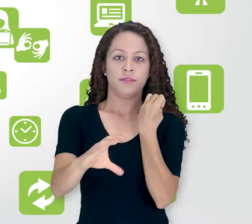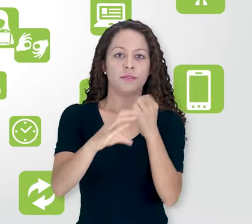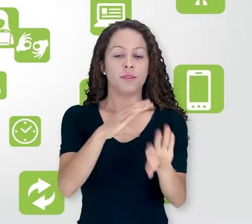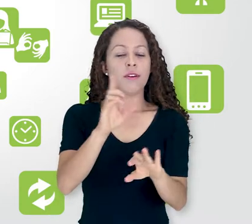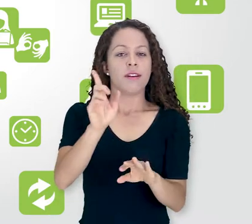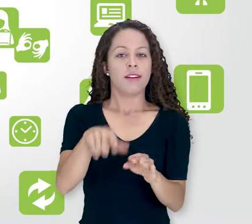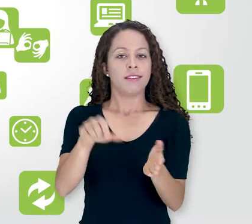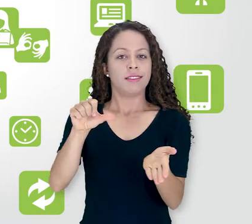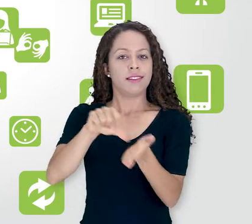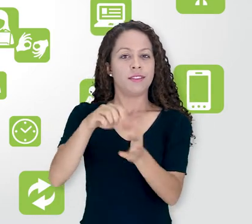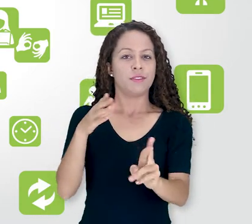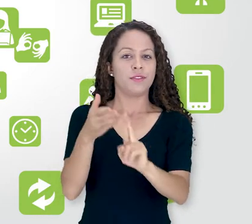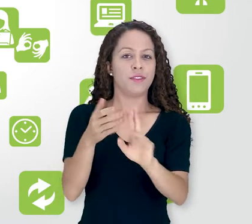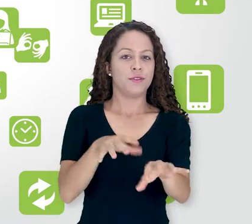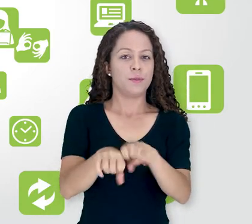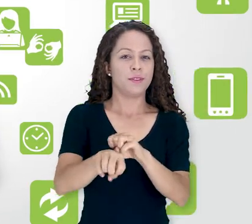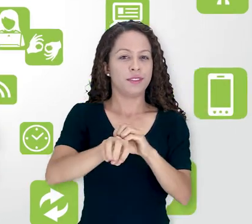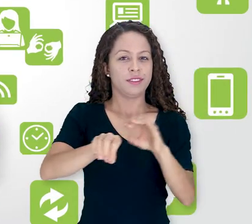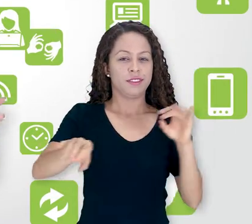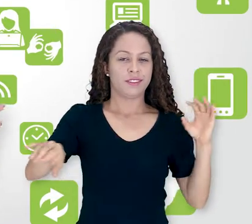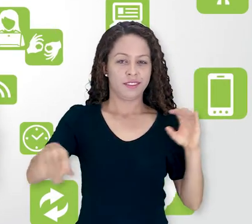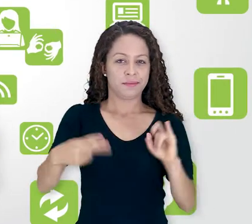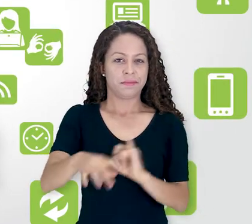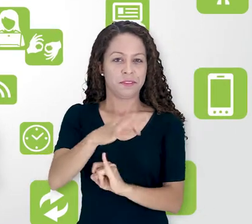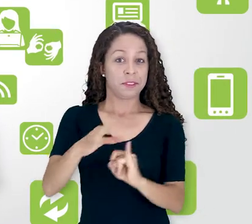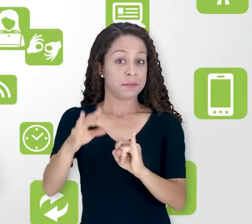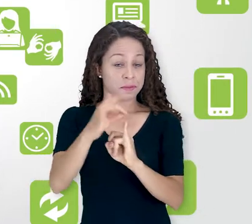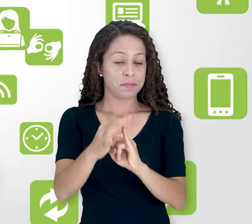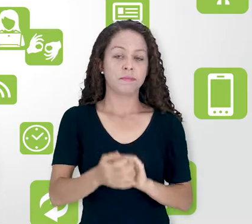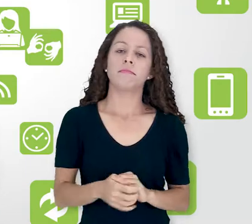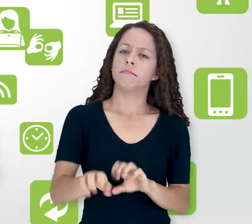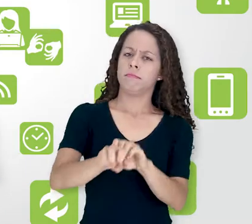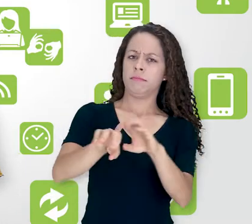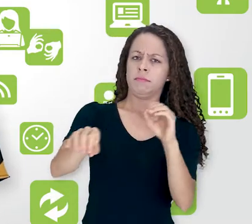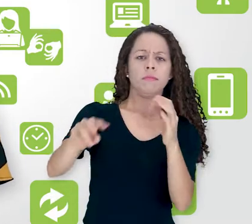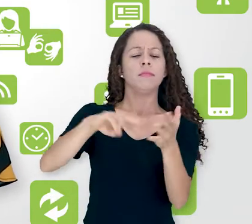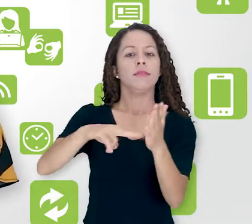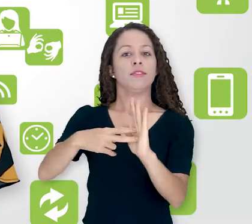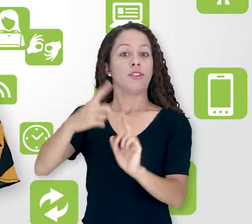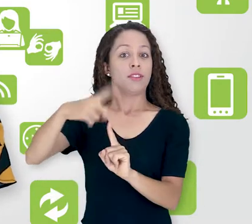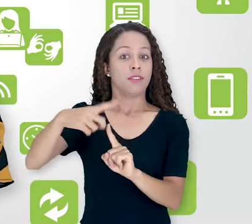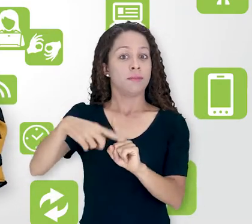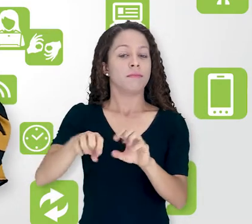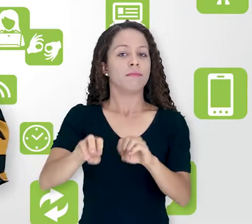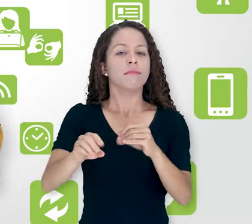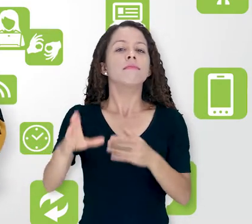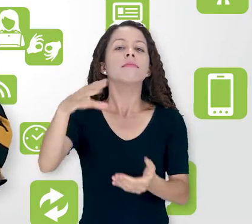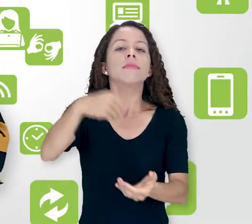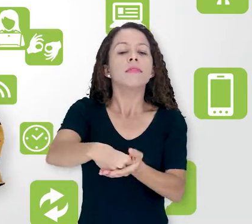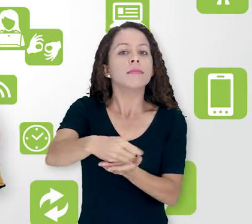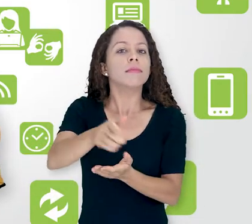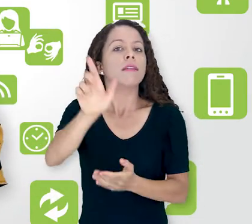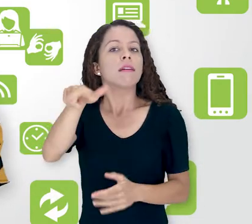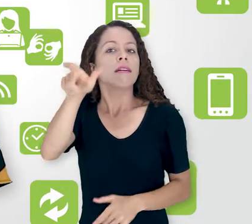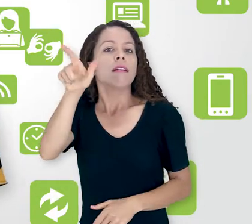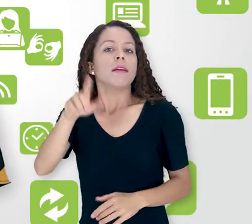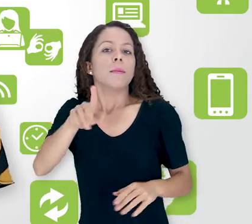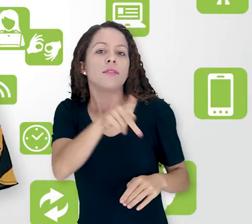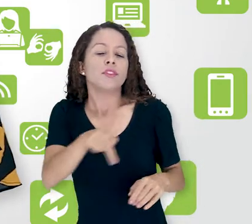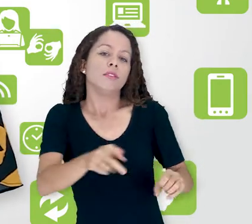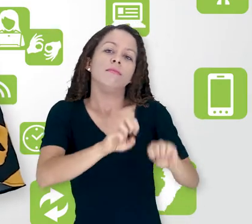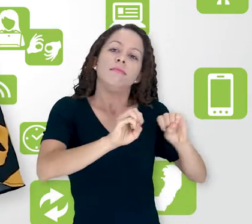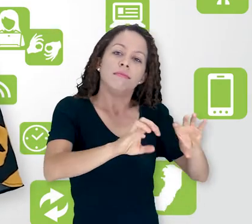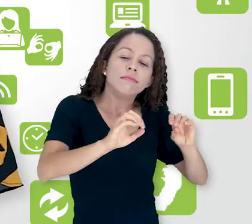do Instituto Federal do Espírito Santo, o IFES. A educação à distância é a modalidade educacional na qual a mediação didático-pedagógica